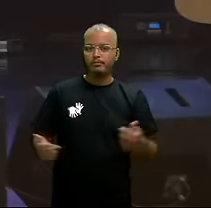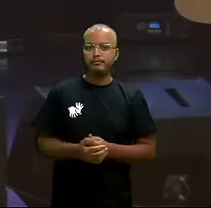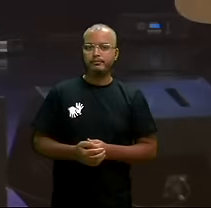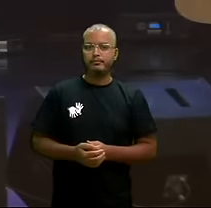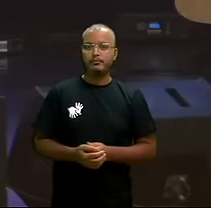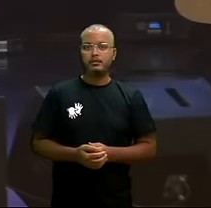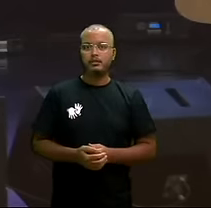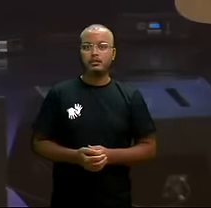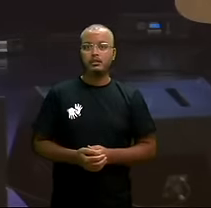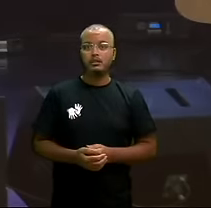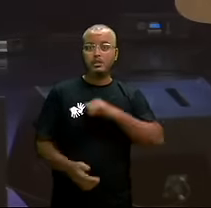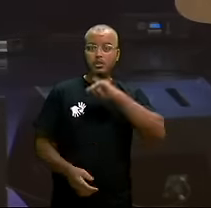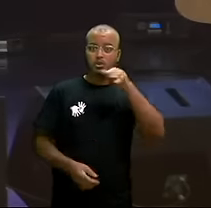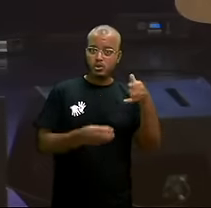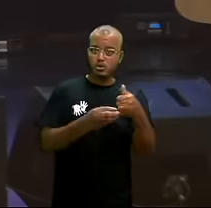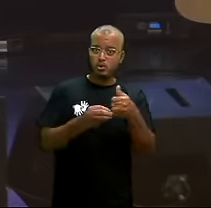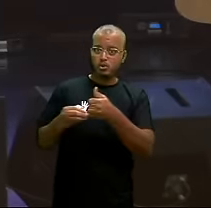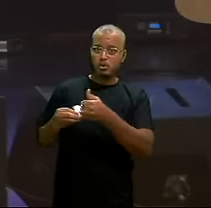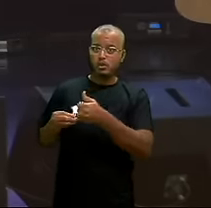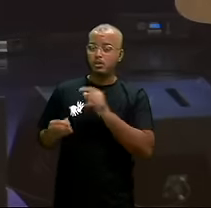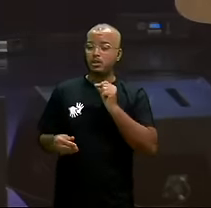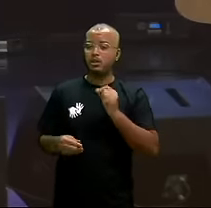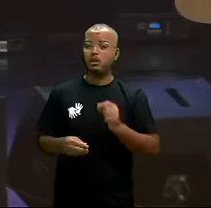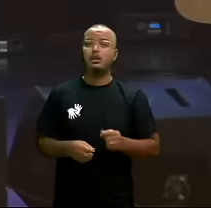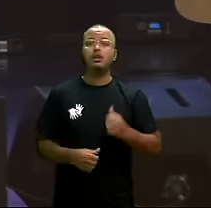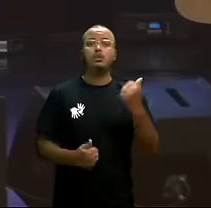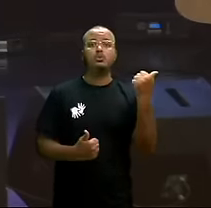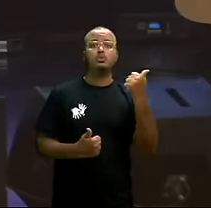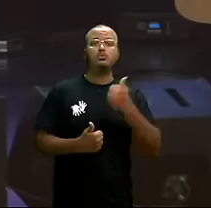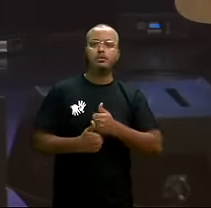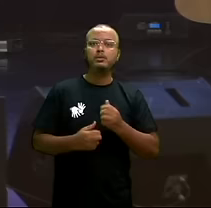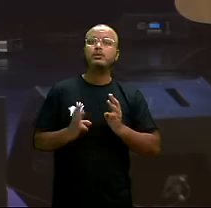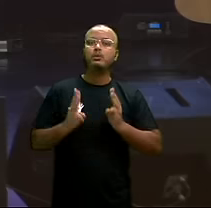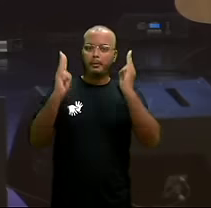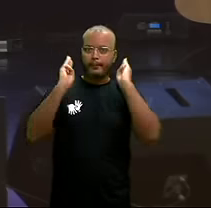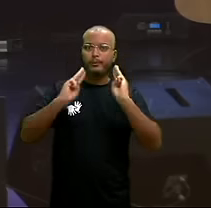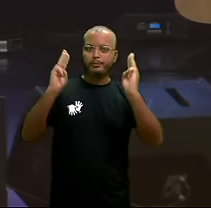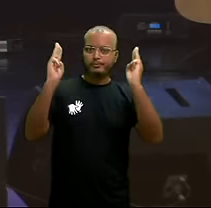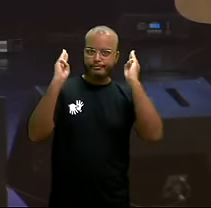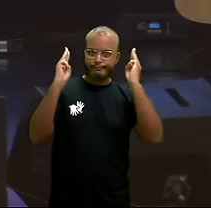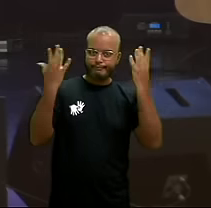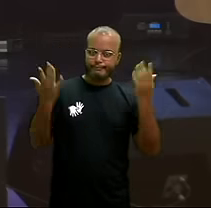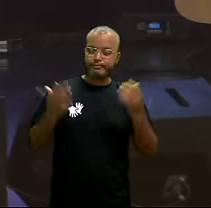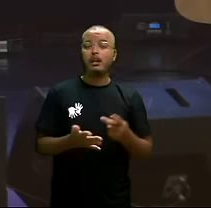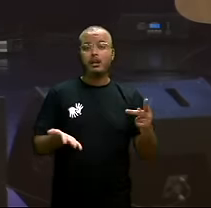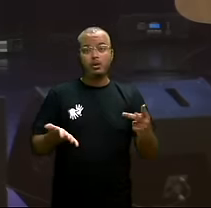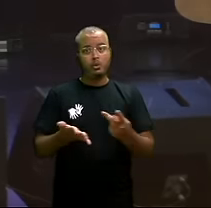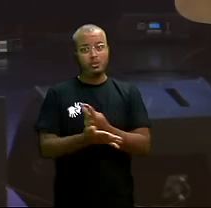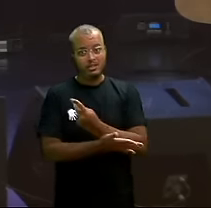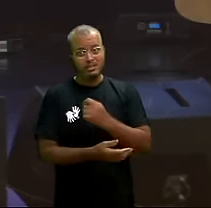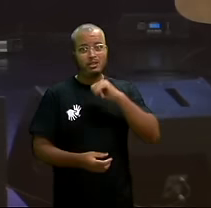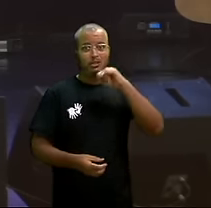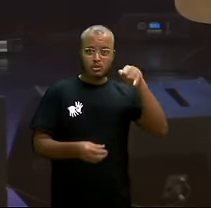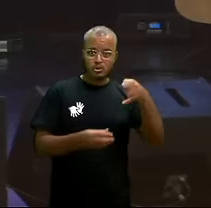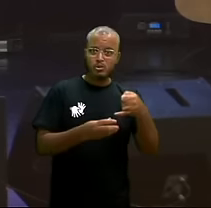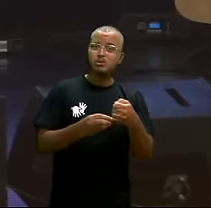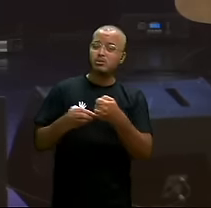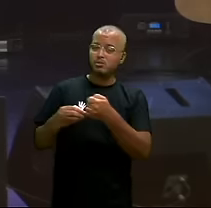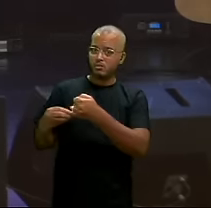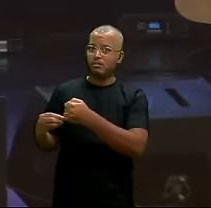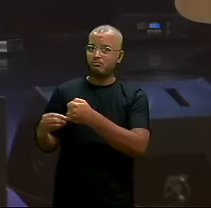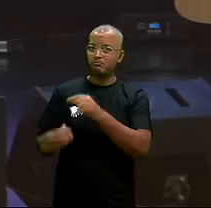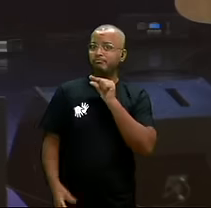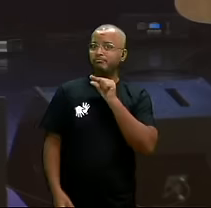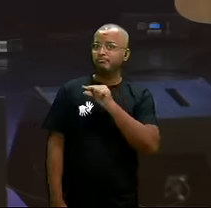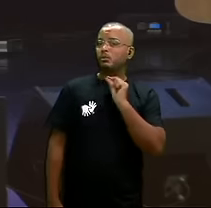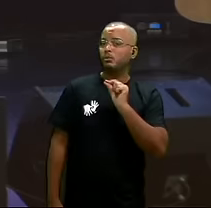substituto de Moisés. E aí, aconteceu com Josué, e com certeza aconteceu com Josué, porque você vê a maneira